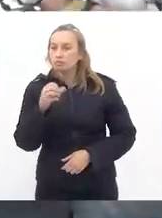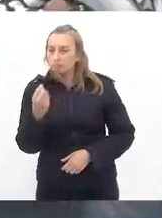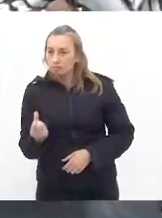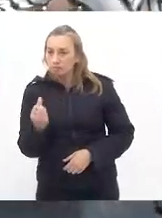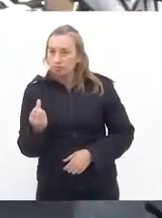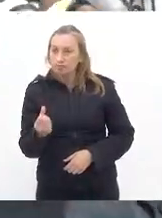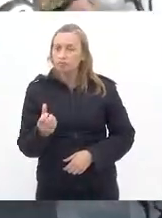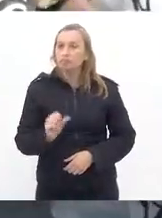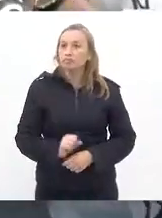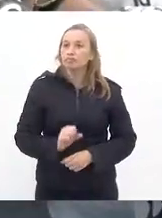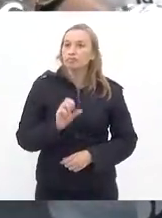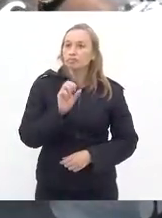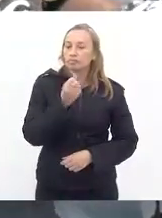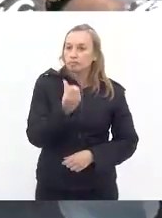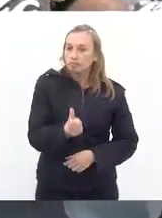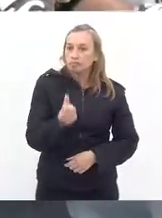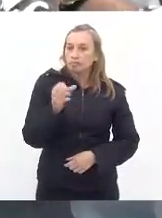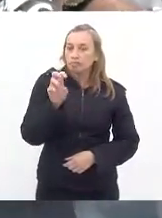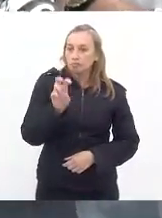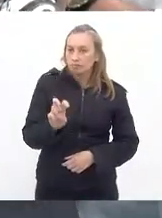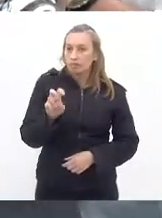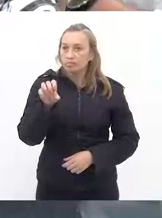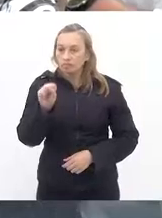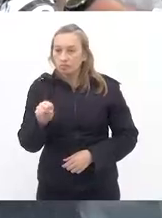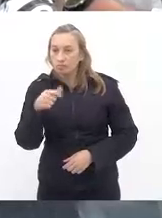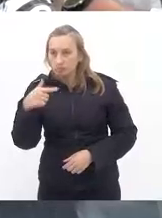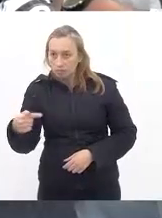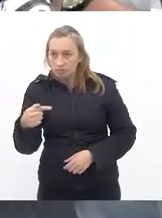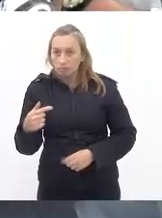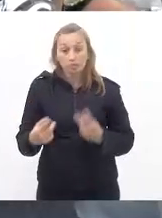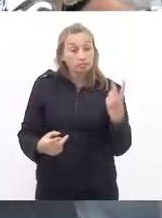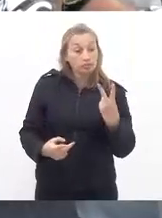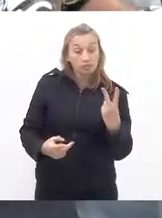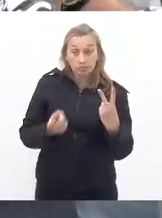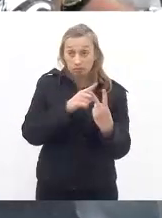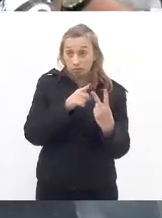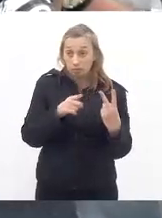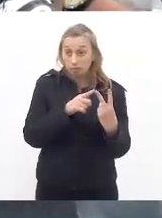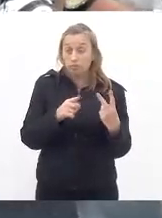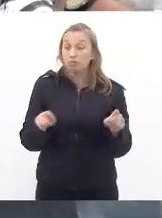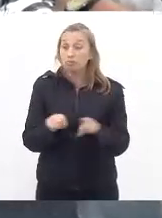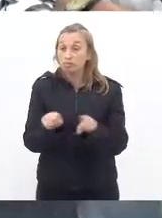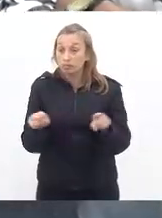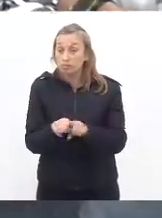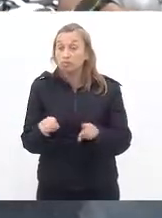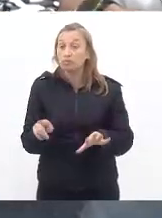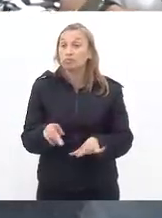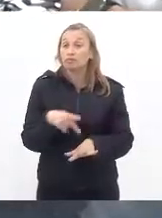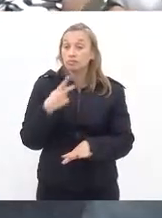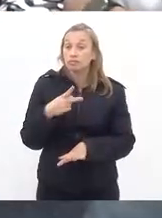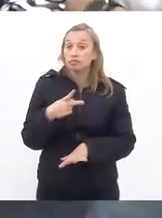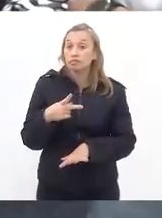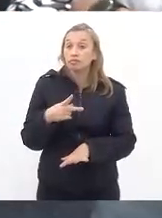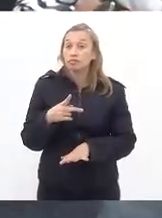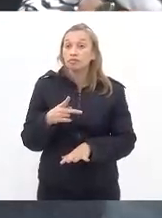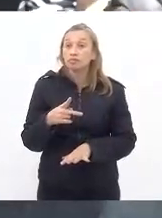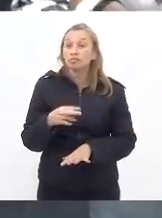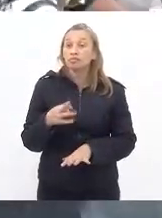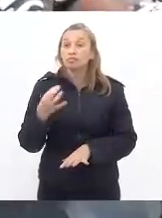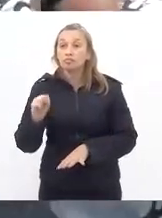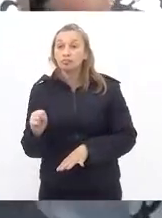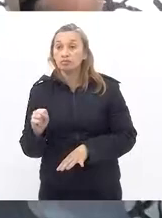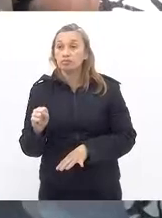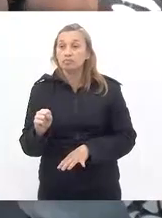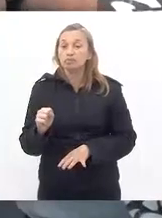EAD 6587 e além dessas duas Hades também se debruçando sobre o recurso extraordinário